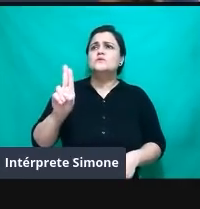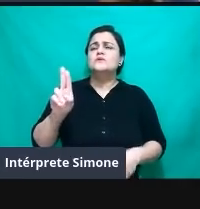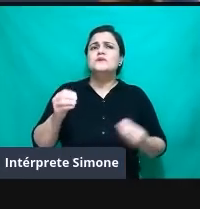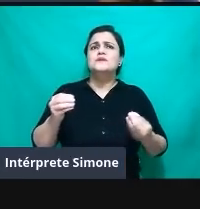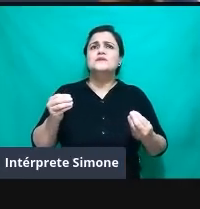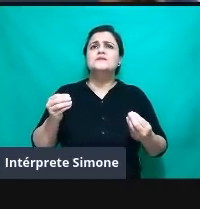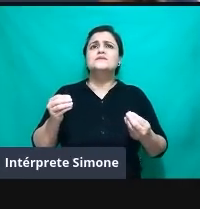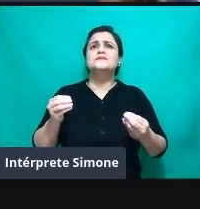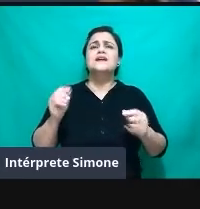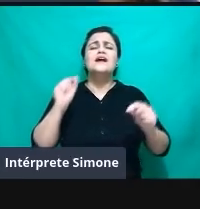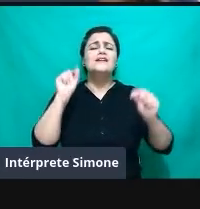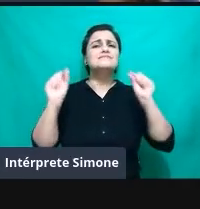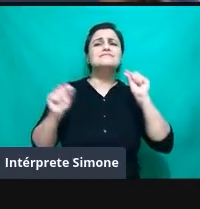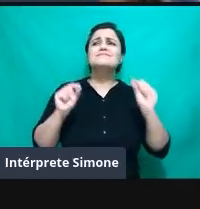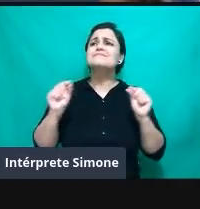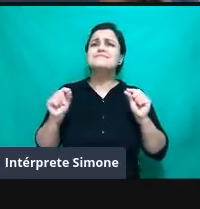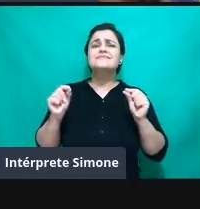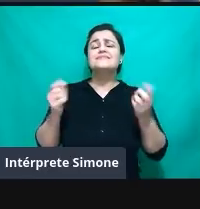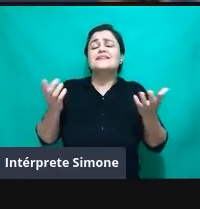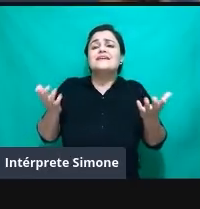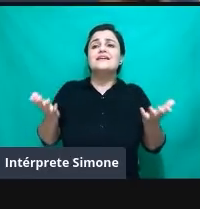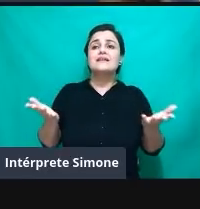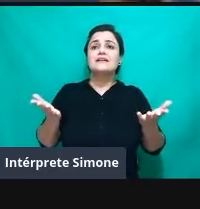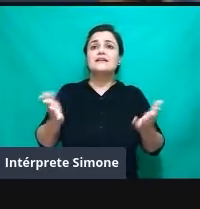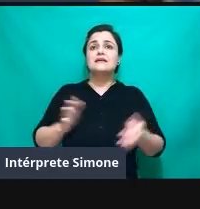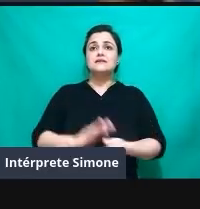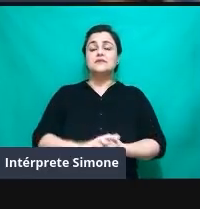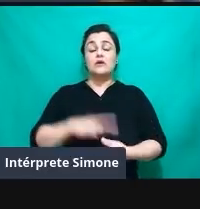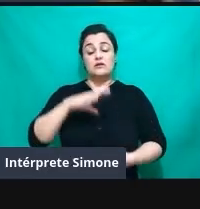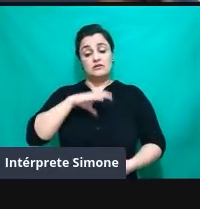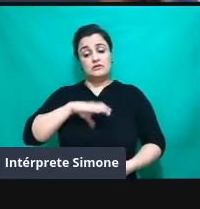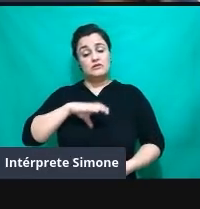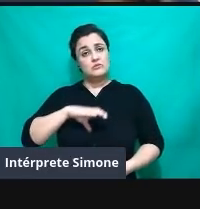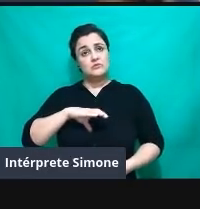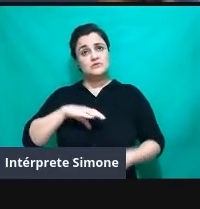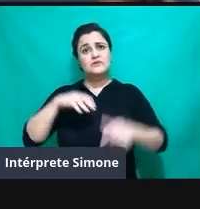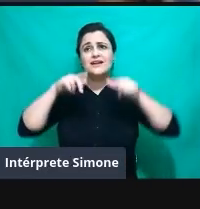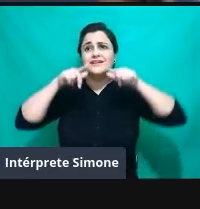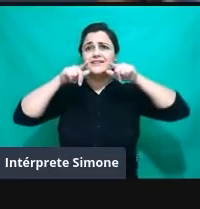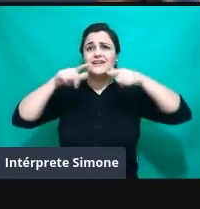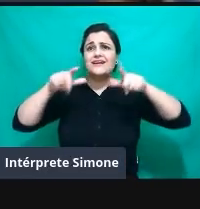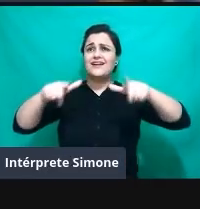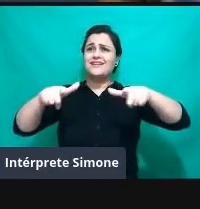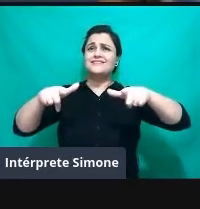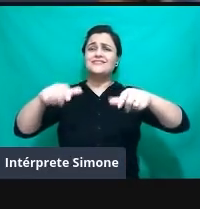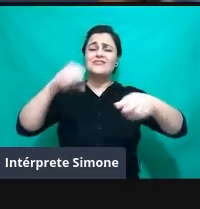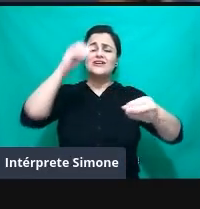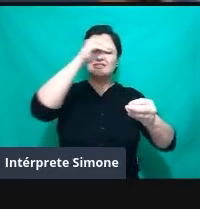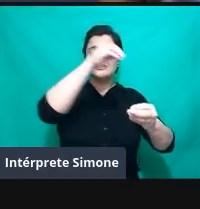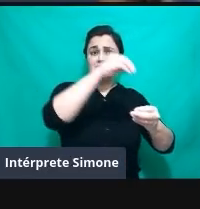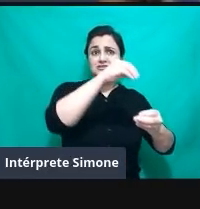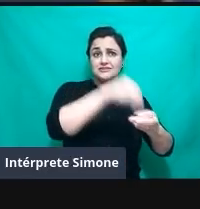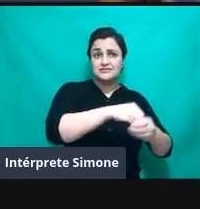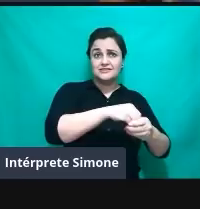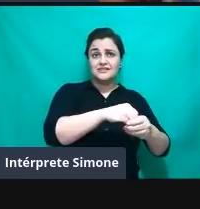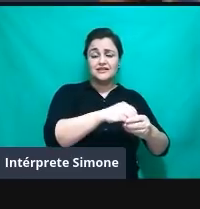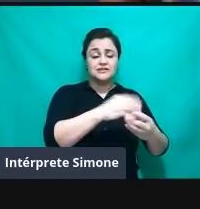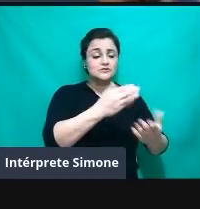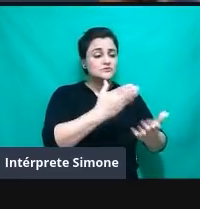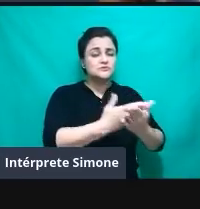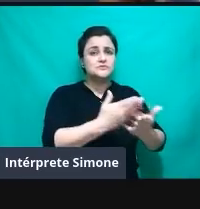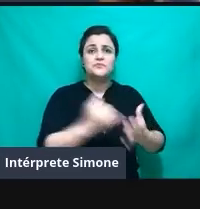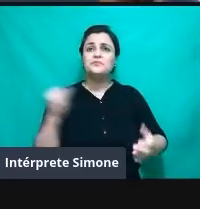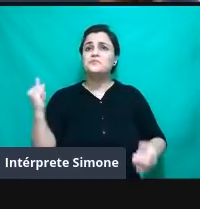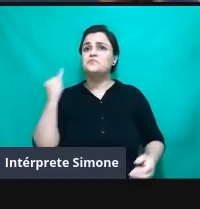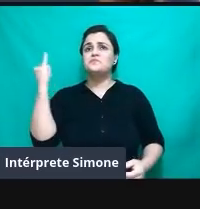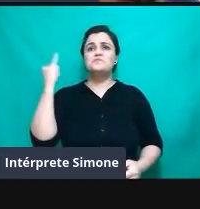da língua portuguesa, né, ela está dentro mesmo da linguagem, é o uso dessa linguagem, o uso da nossa